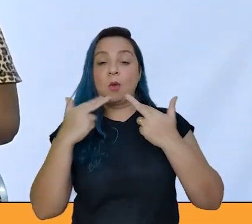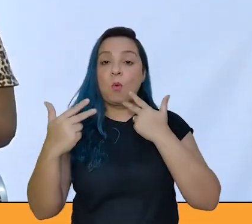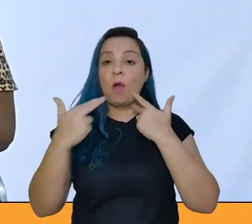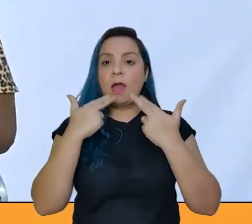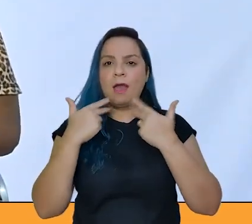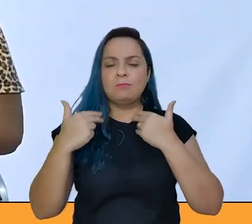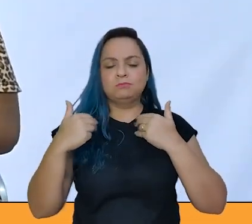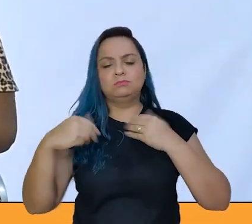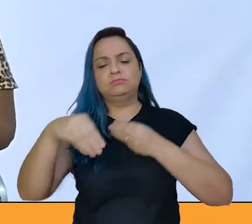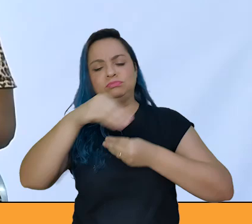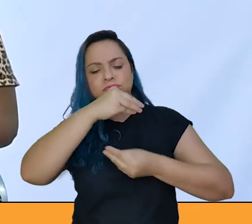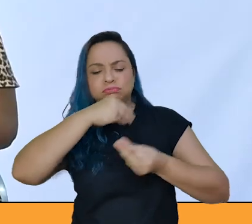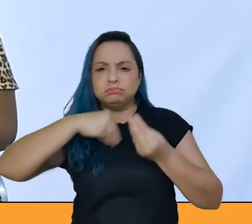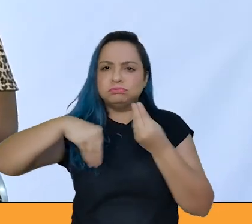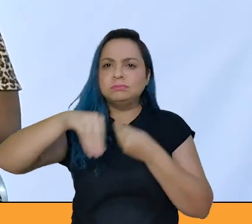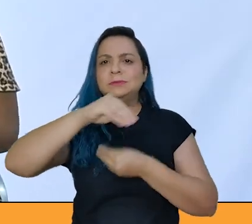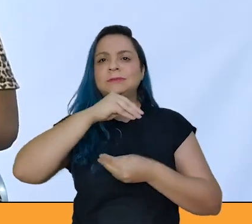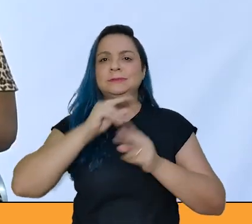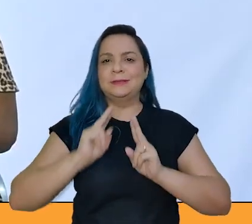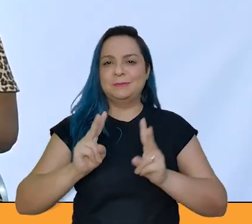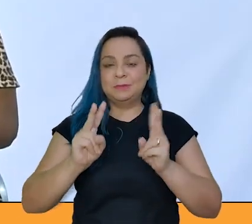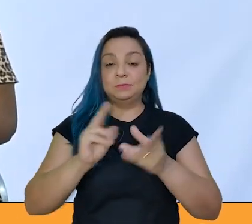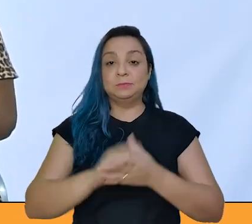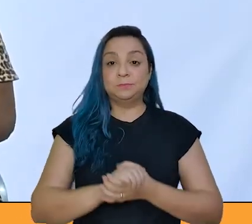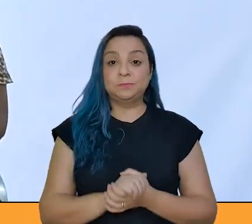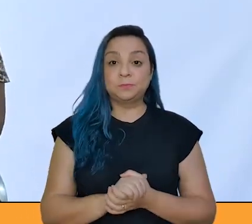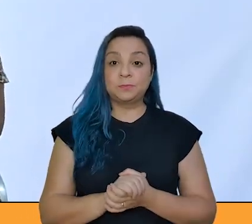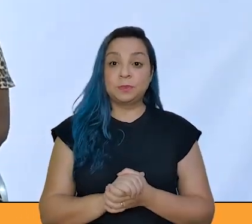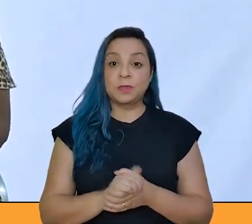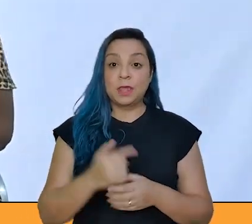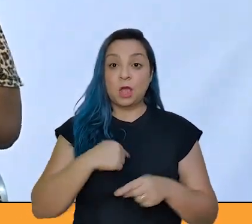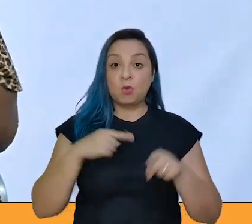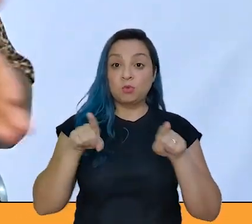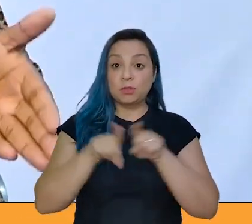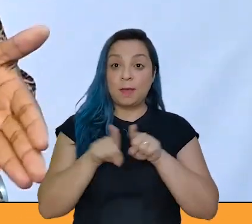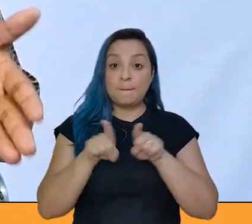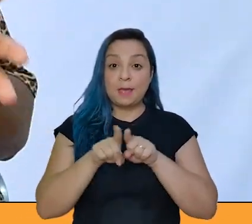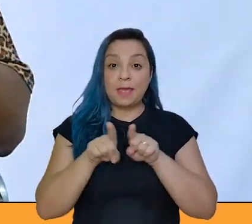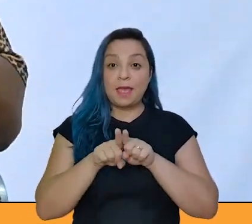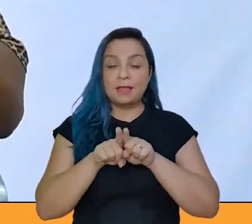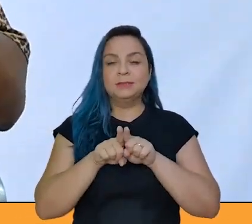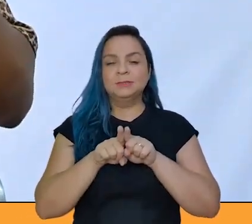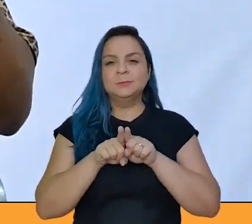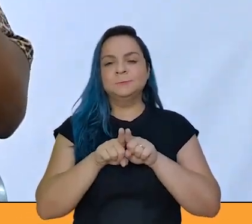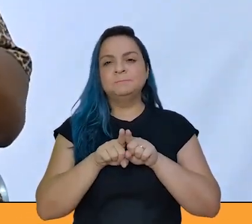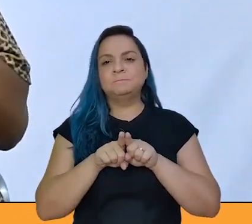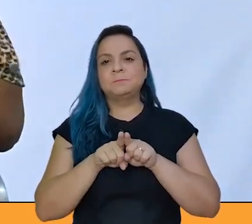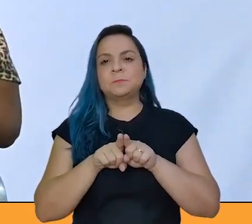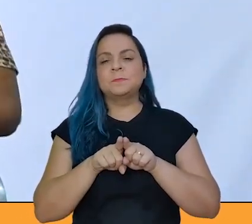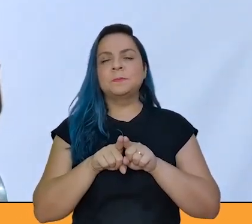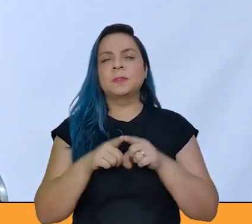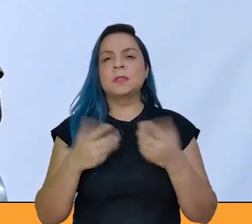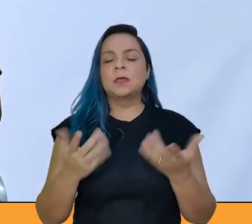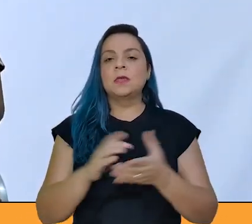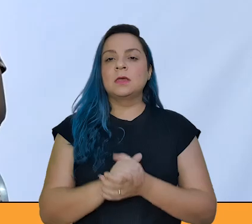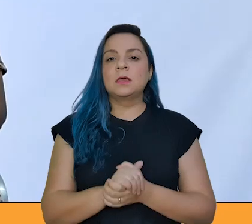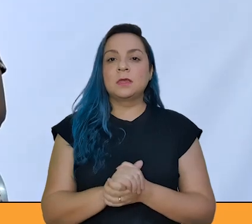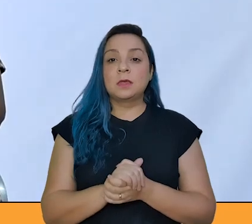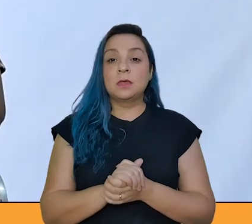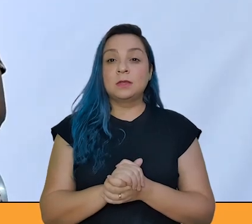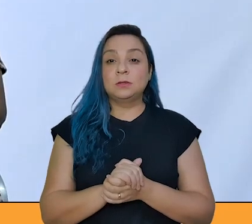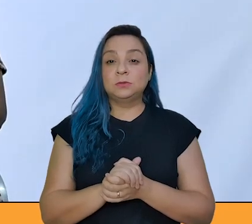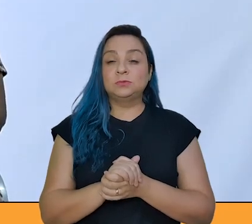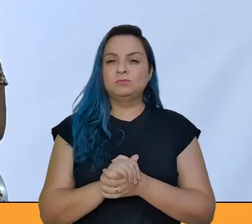se dialogam, elas mesclam ali. Eu também tenho uma grande carga, na verdade,